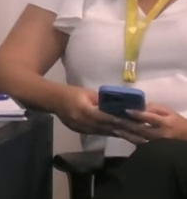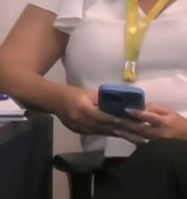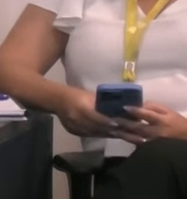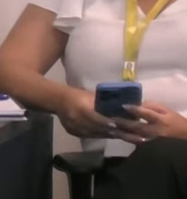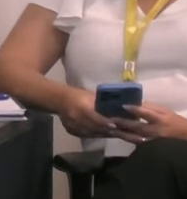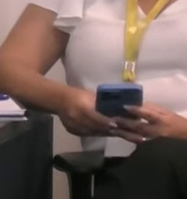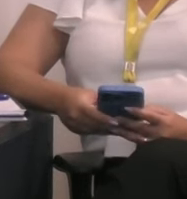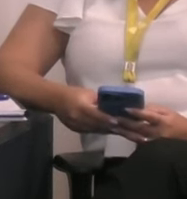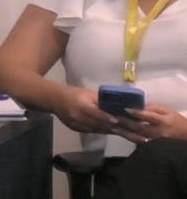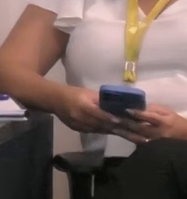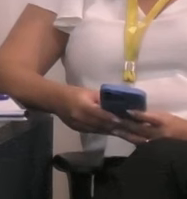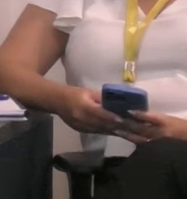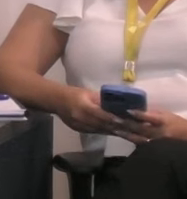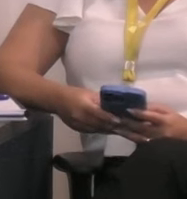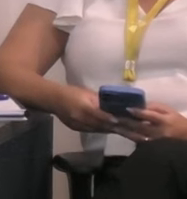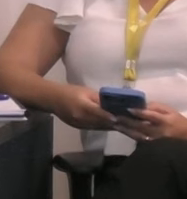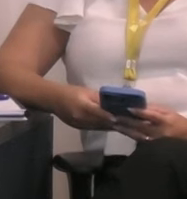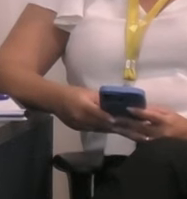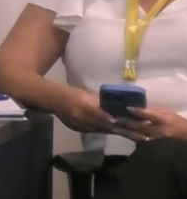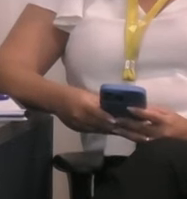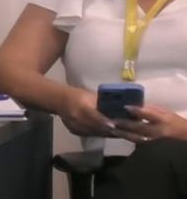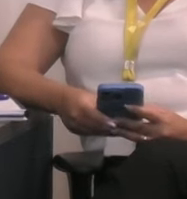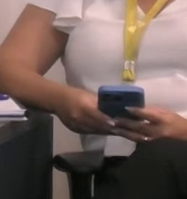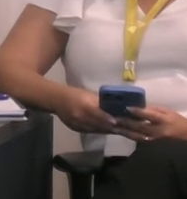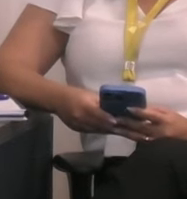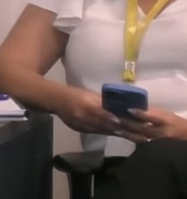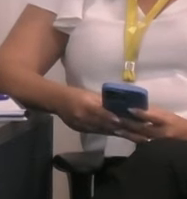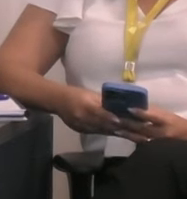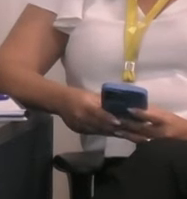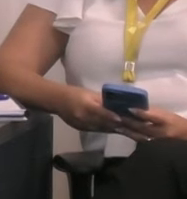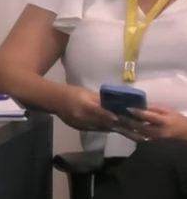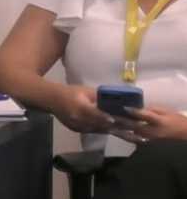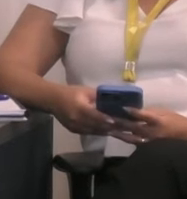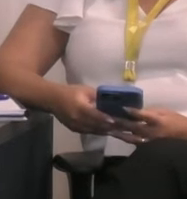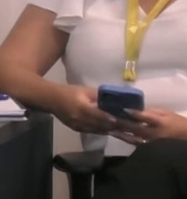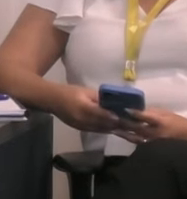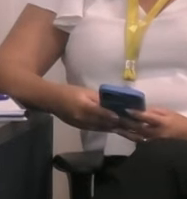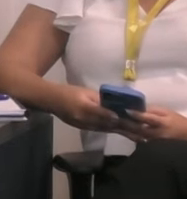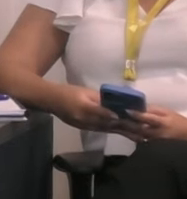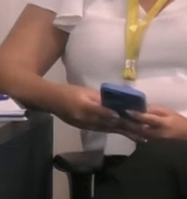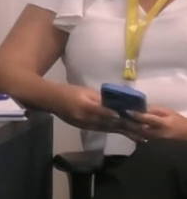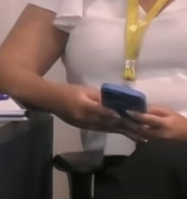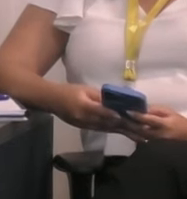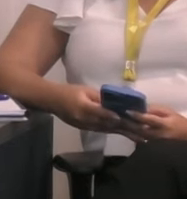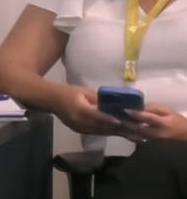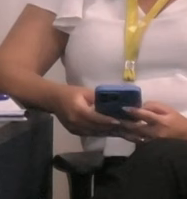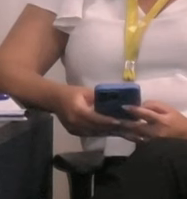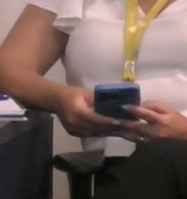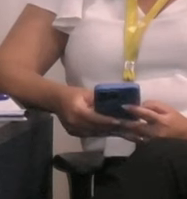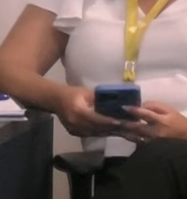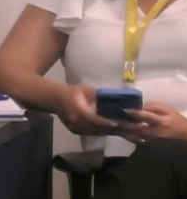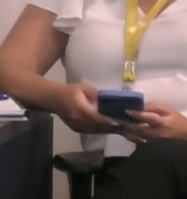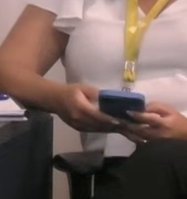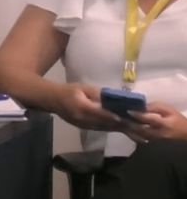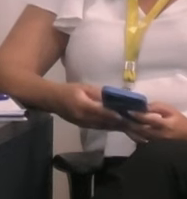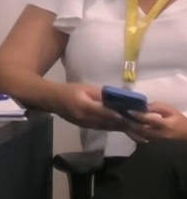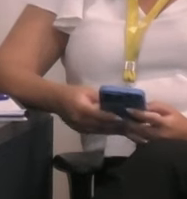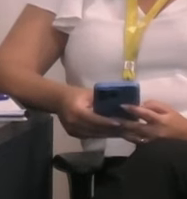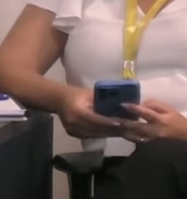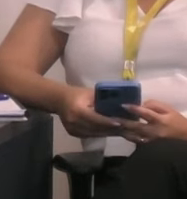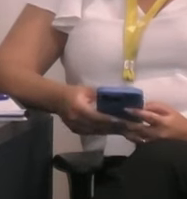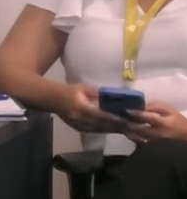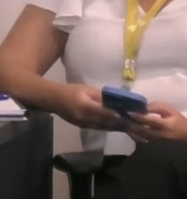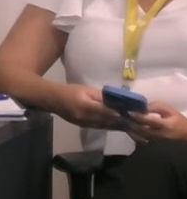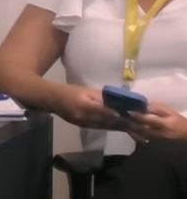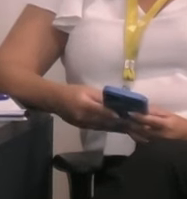que deveria estar servindo para vocês está deixando em desamparo total as pessoas que estão pedindo socorro.